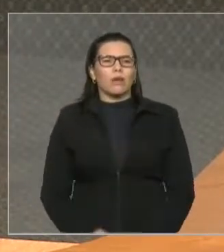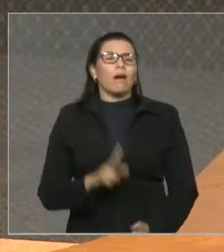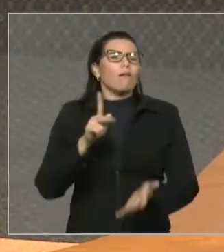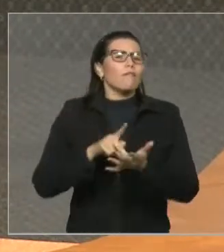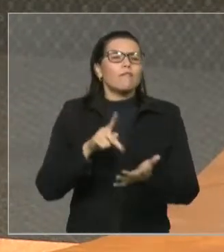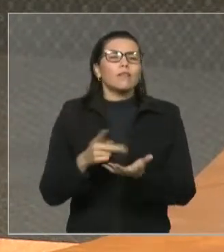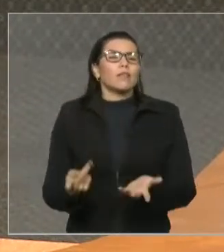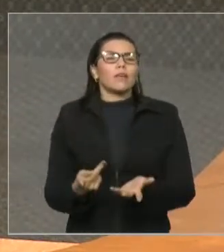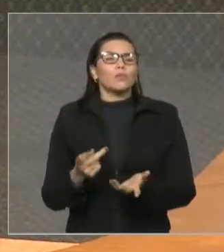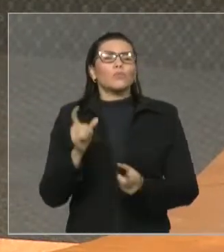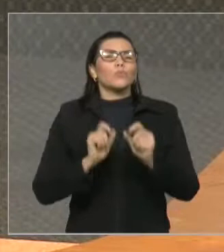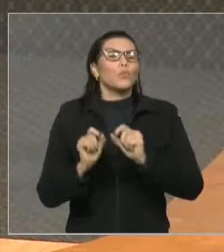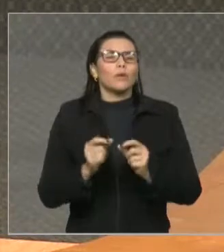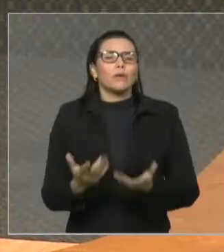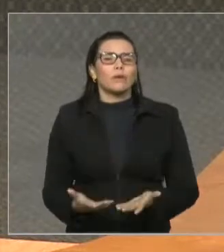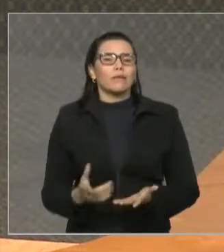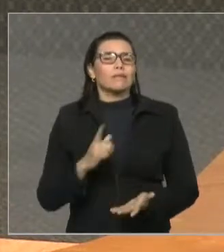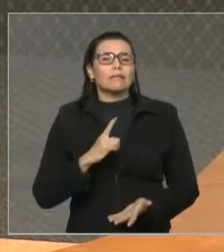disso?